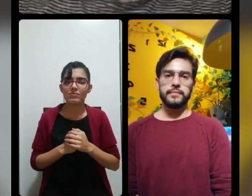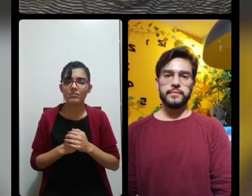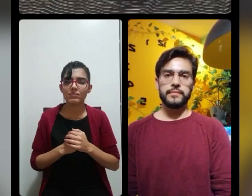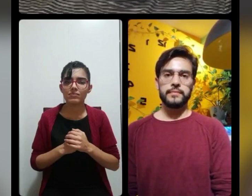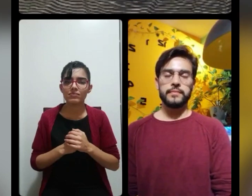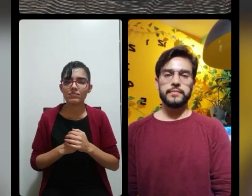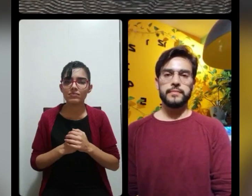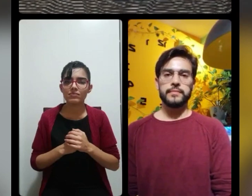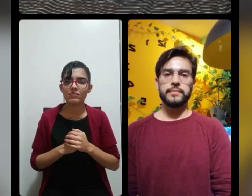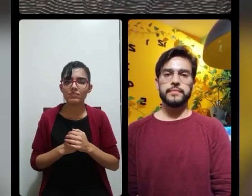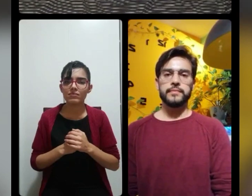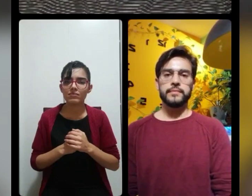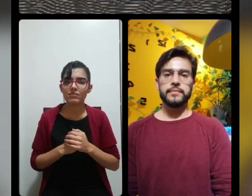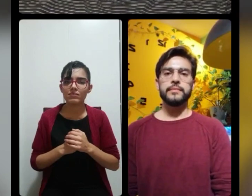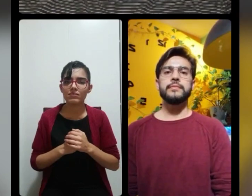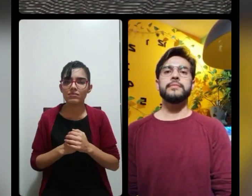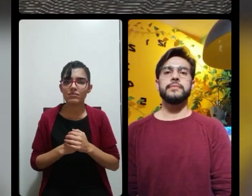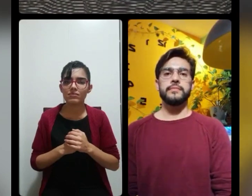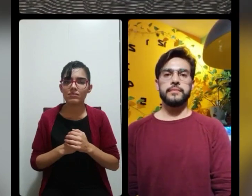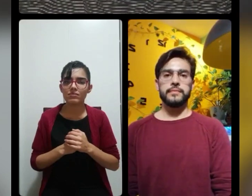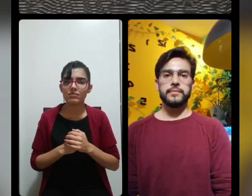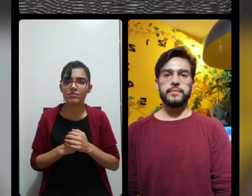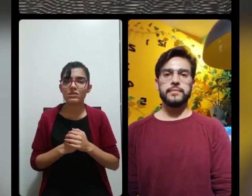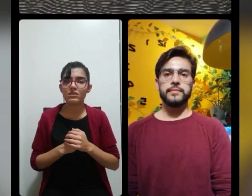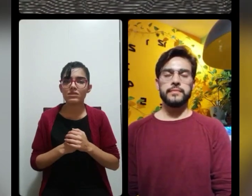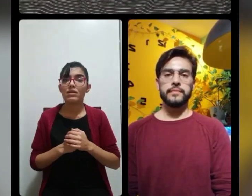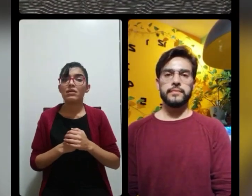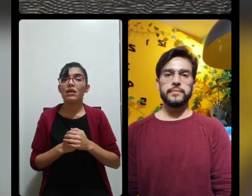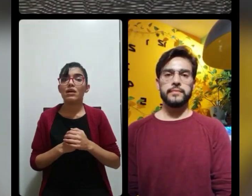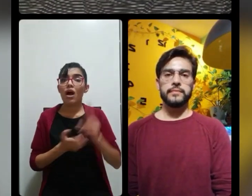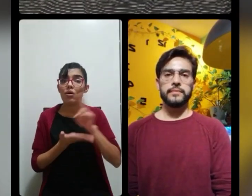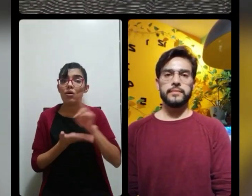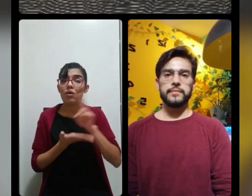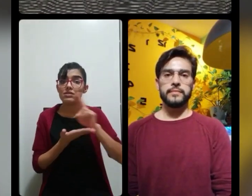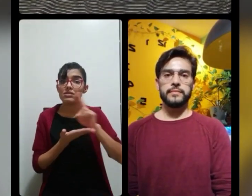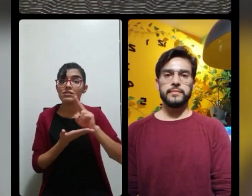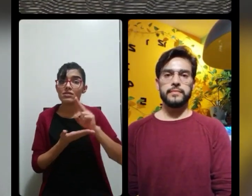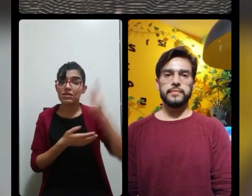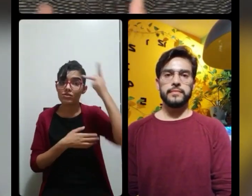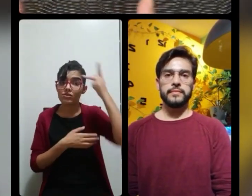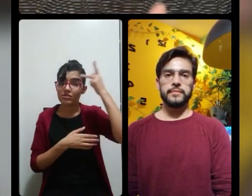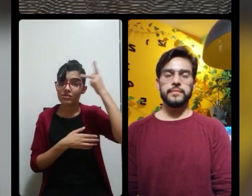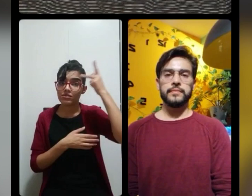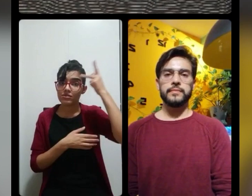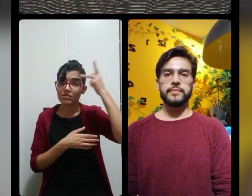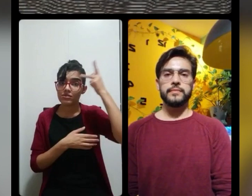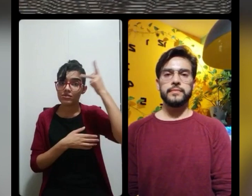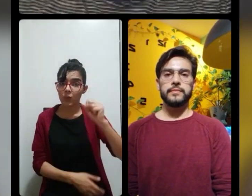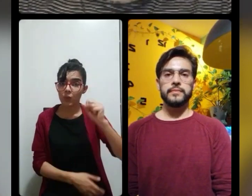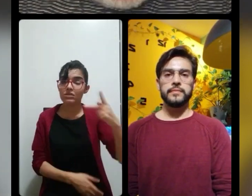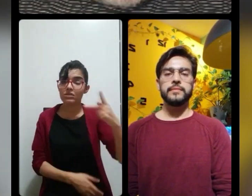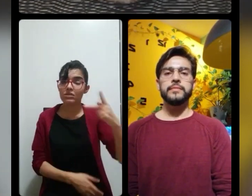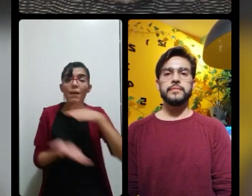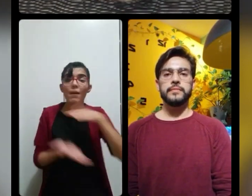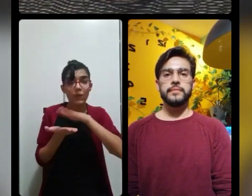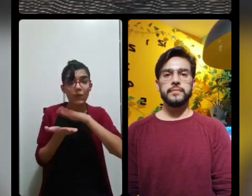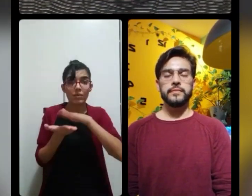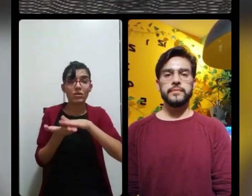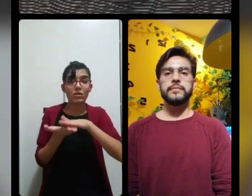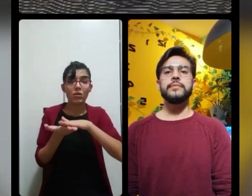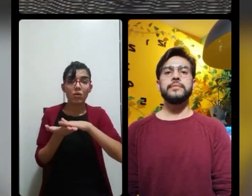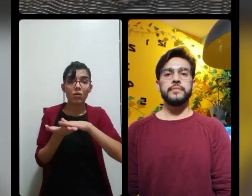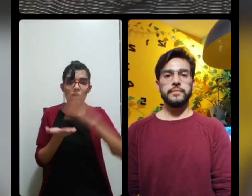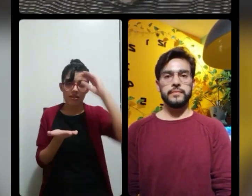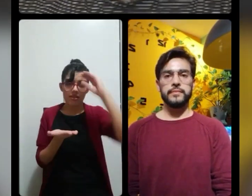USP, publicado pela USP. Assim, no sentido de que o gesto tem algo mais de humanidade,